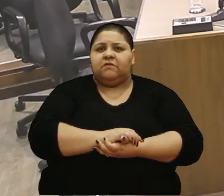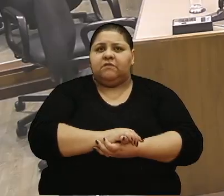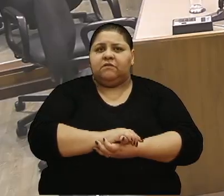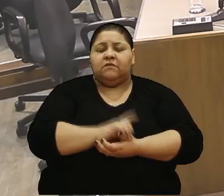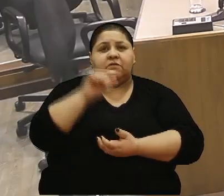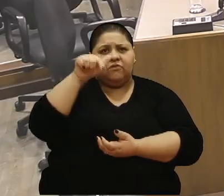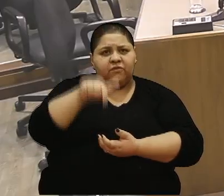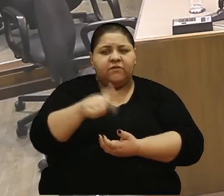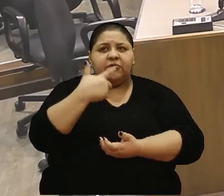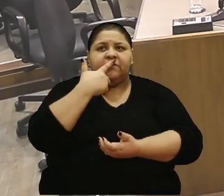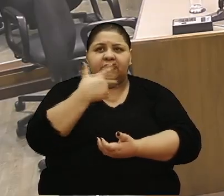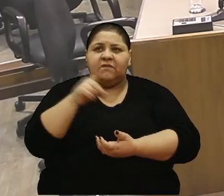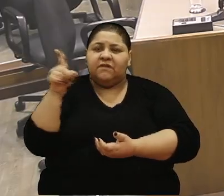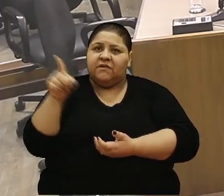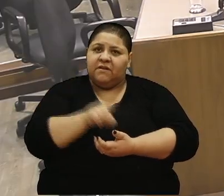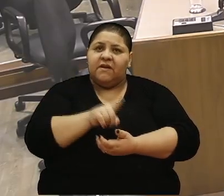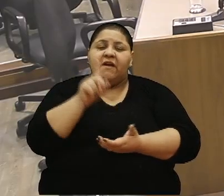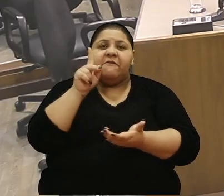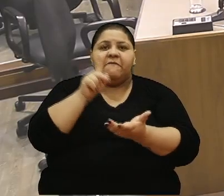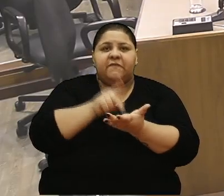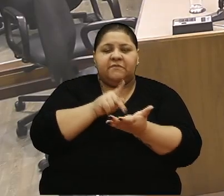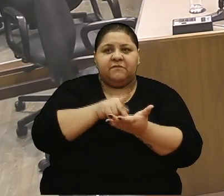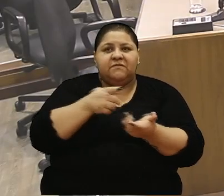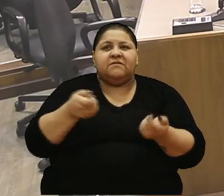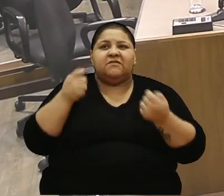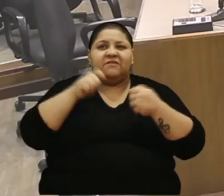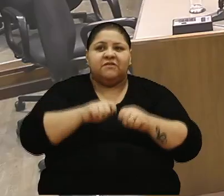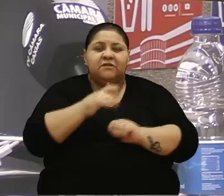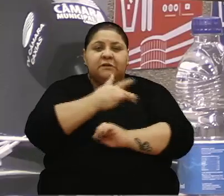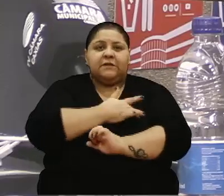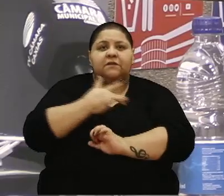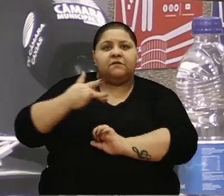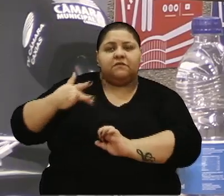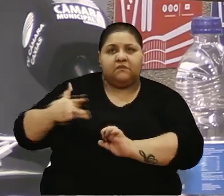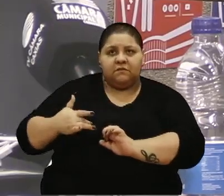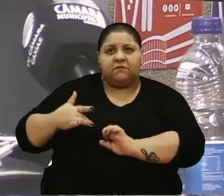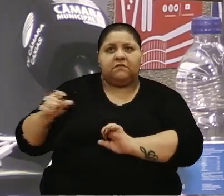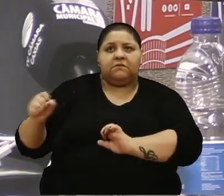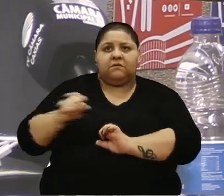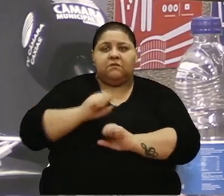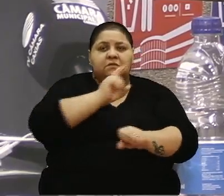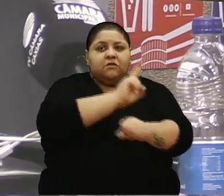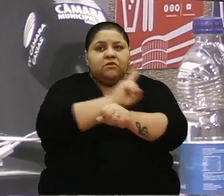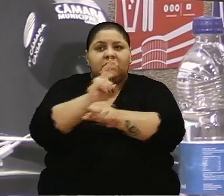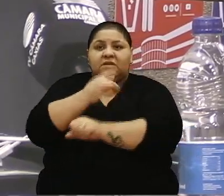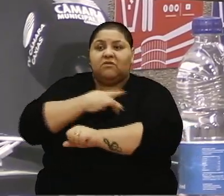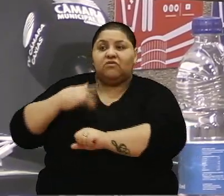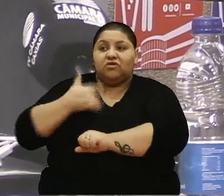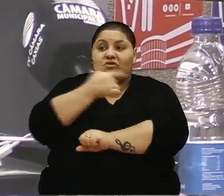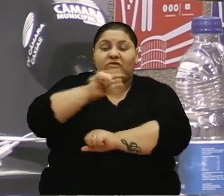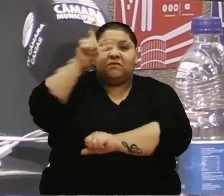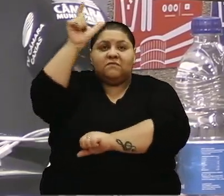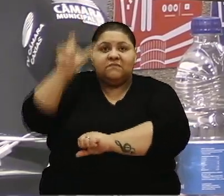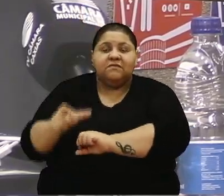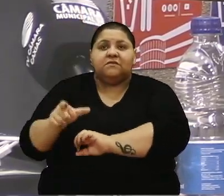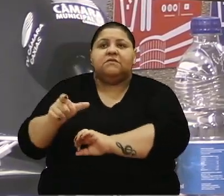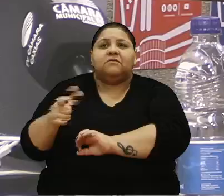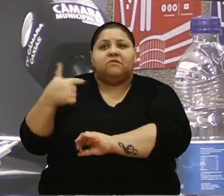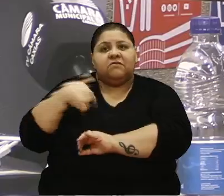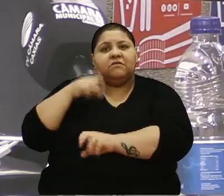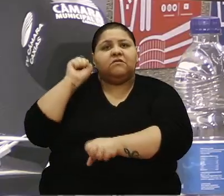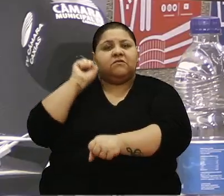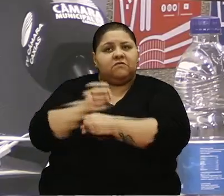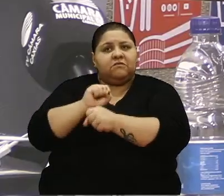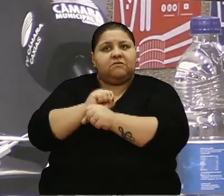Aquilo que o senhor falou é muito bem verdade, né? Precisamos ter saúde para poder cuidar da saúde dos outros. E eu espero uma